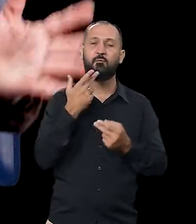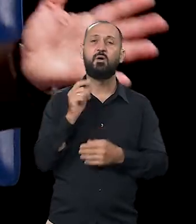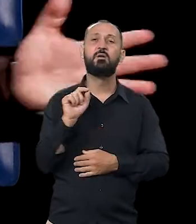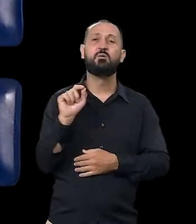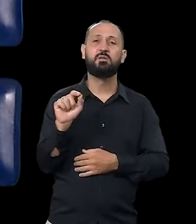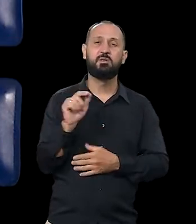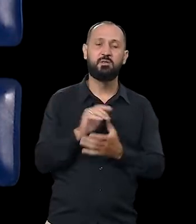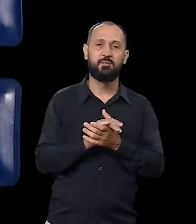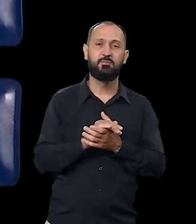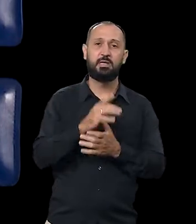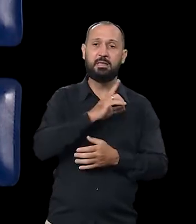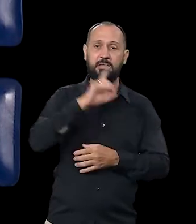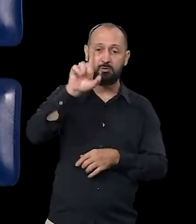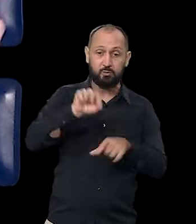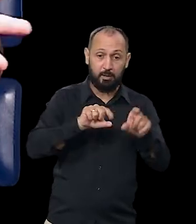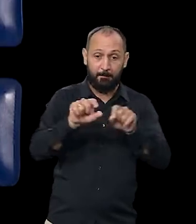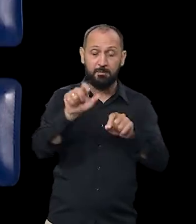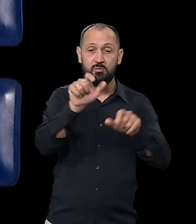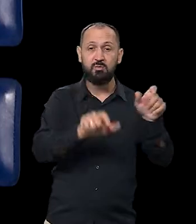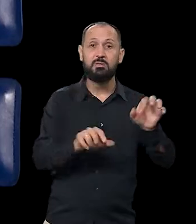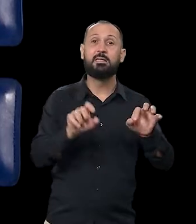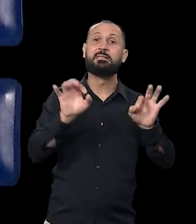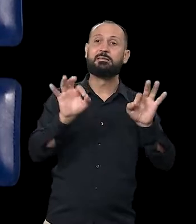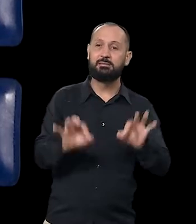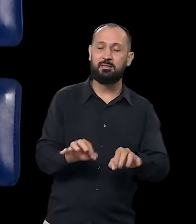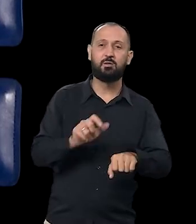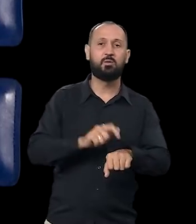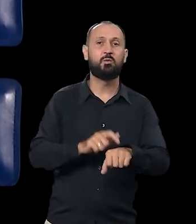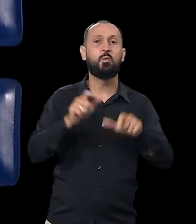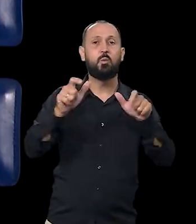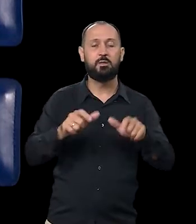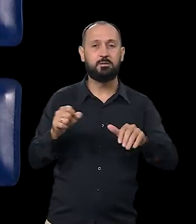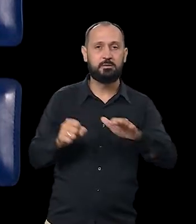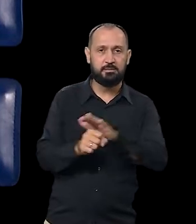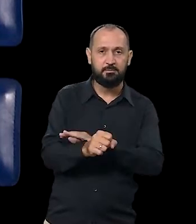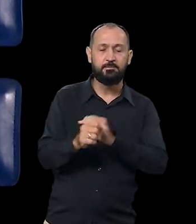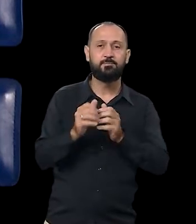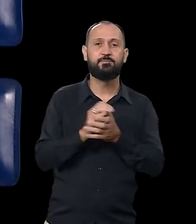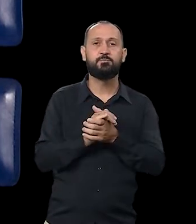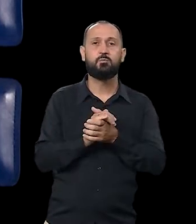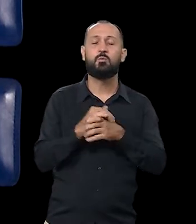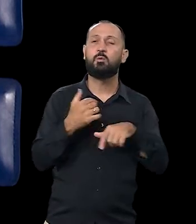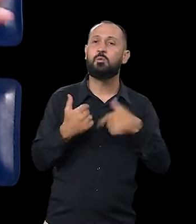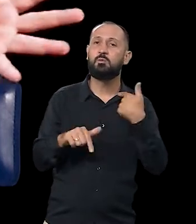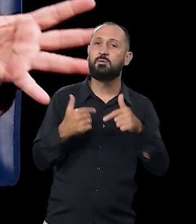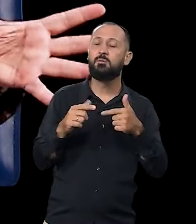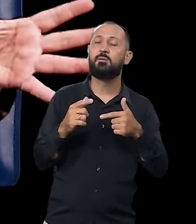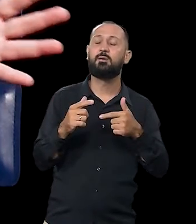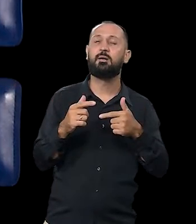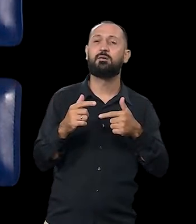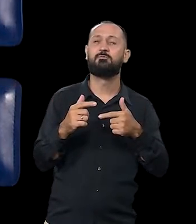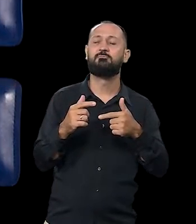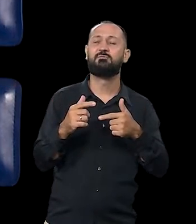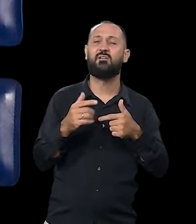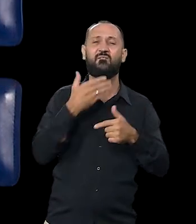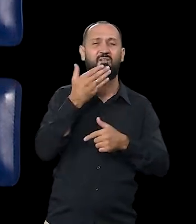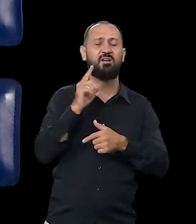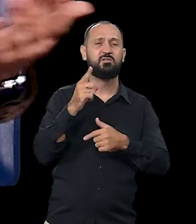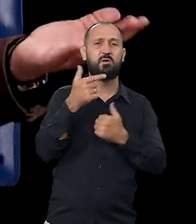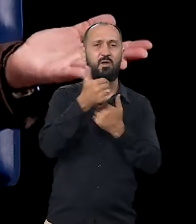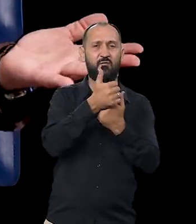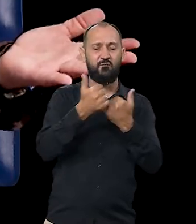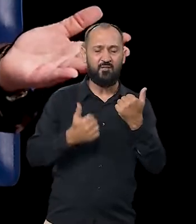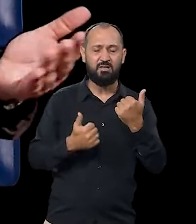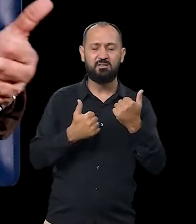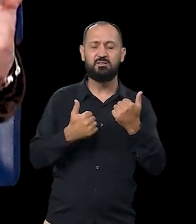E quando eu digo que Deus coloca as pessoas certas, no momento certo, no lugar certo, ser vice não é uma tarefa fácil, porque